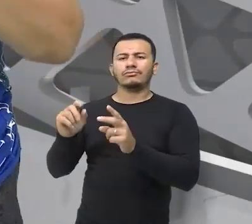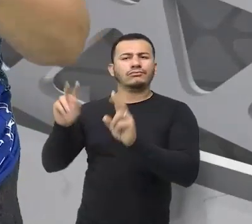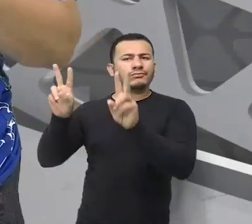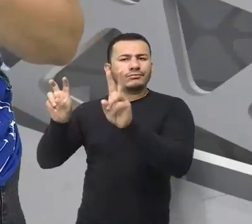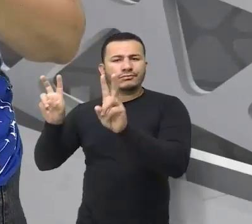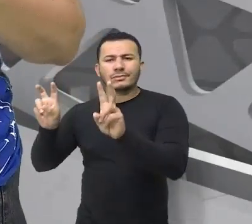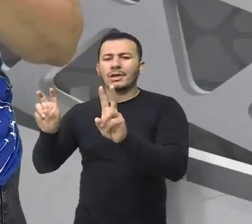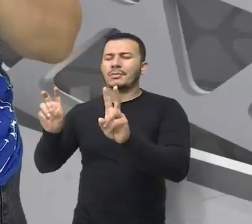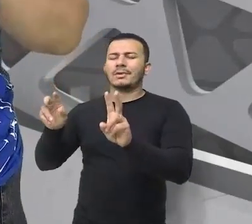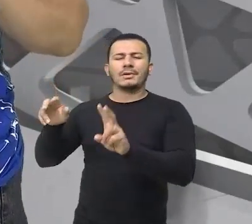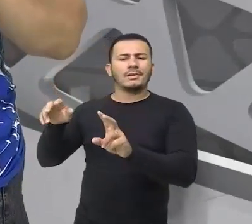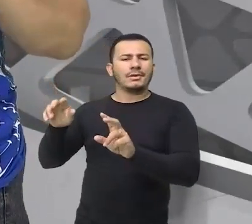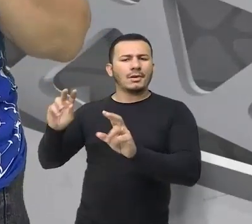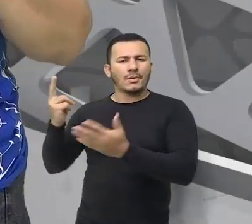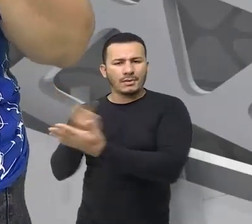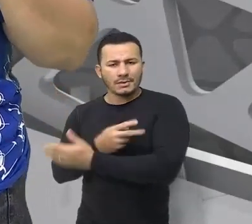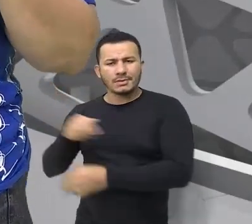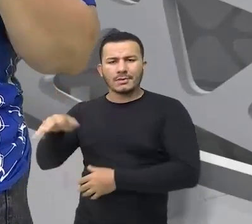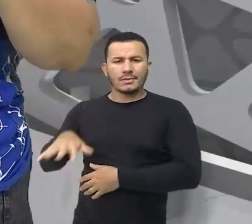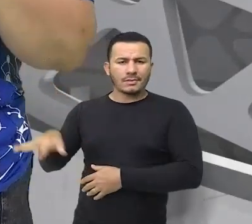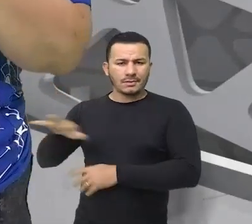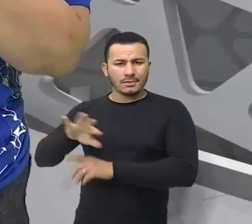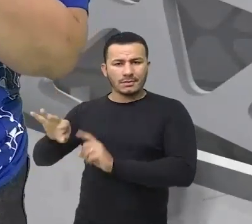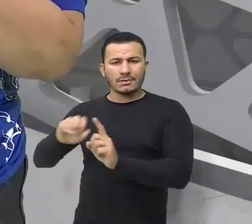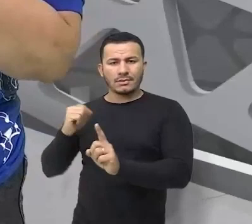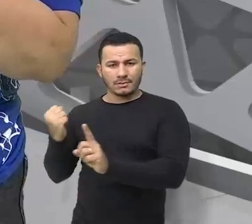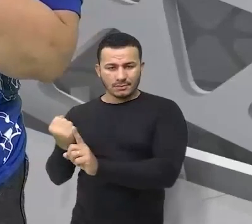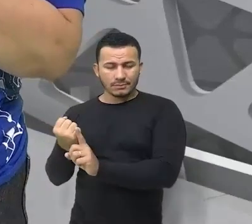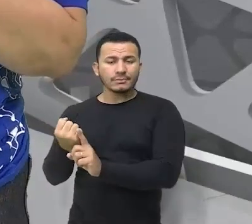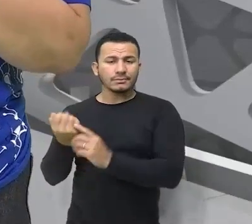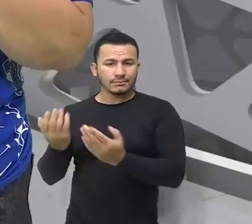ocorrido socialmente, ok, pessoal? Então,